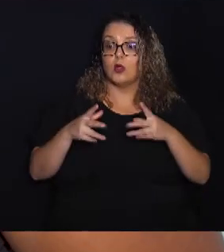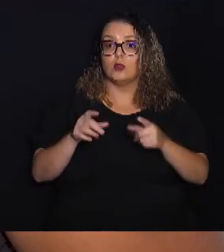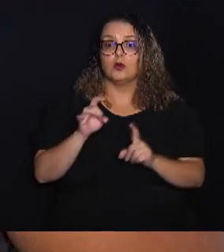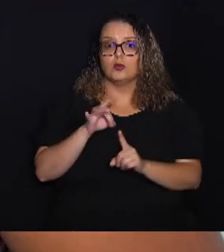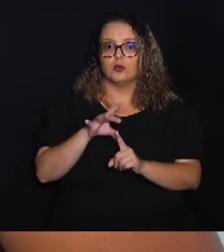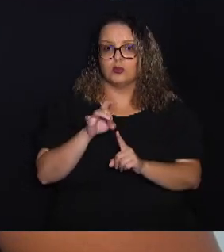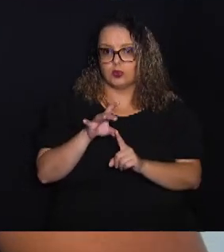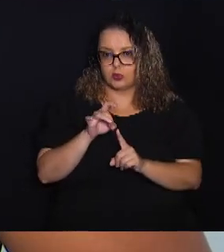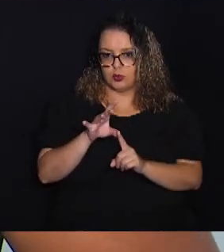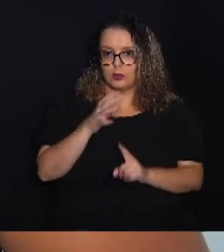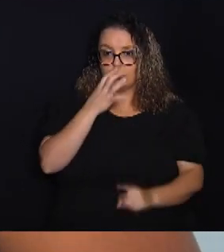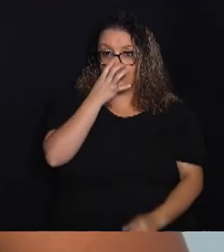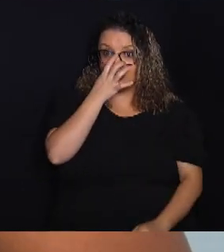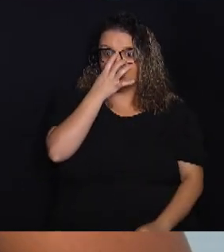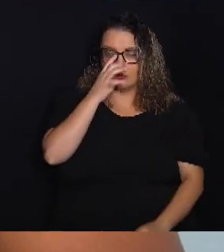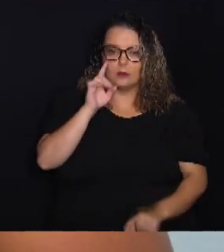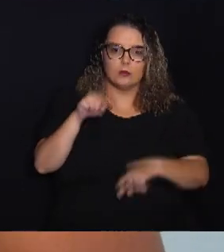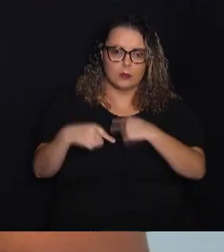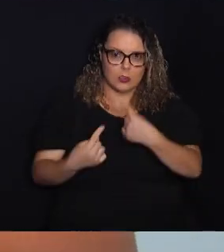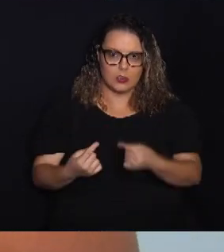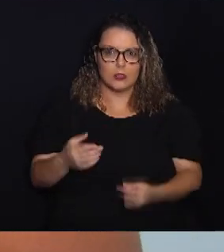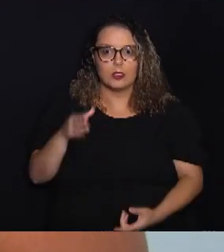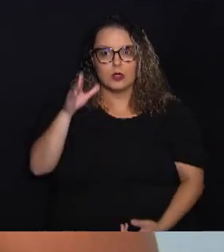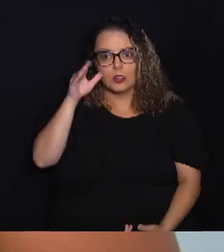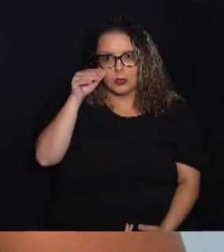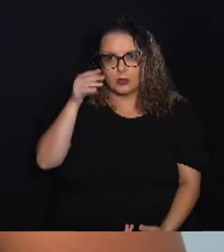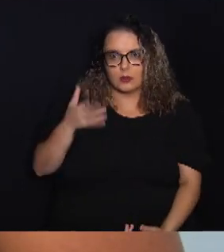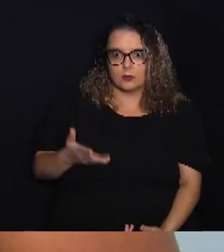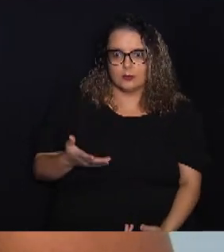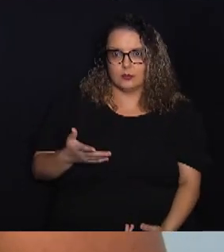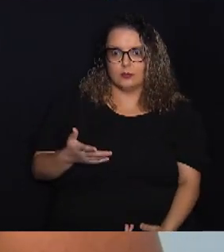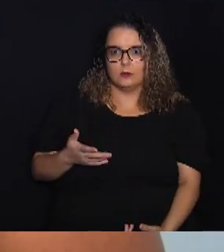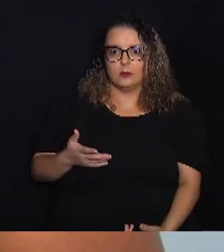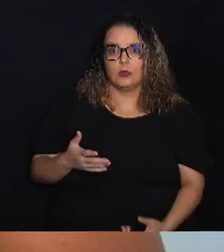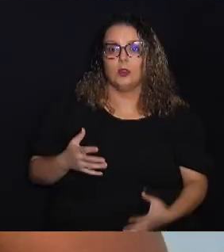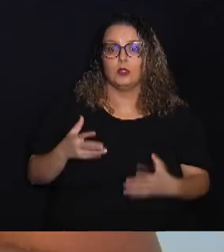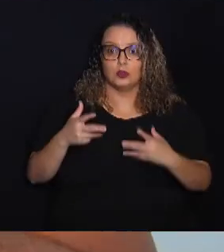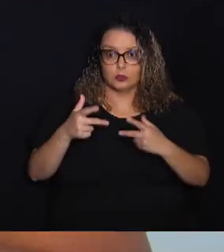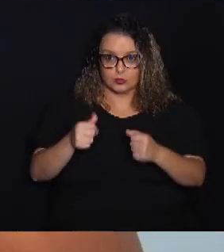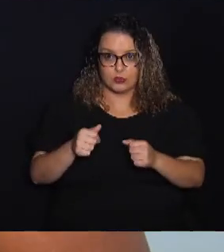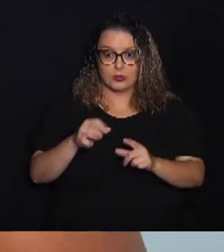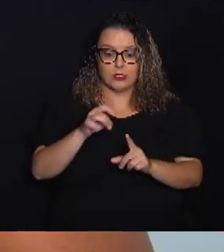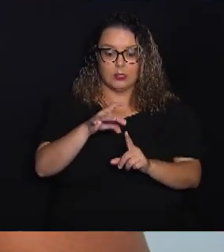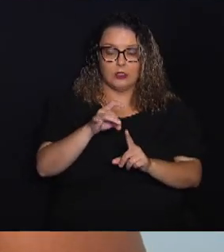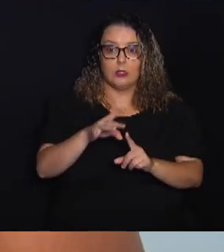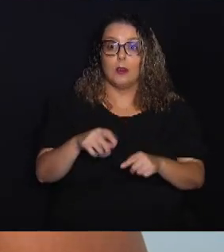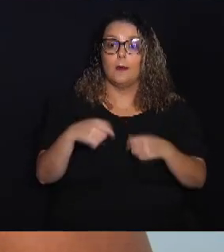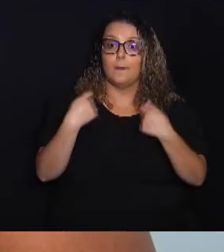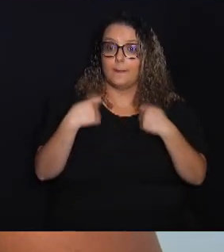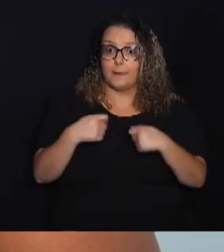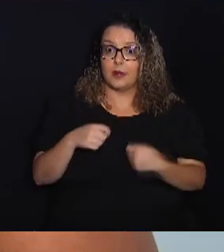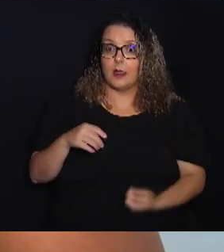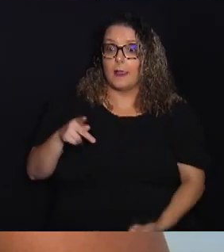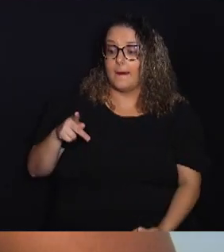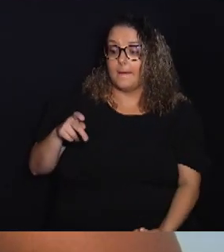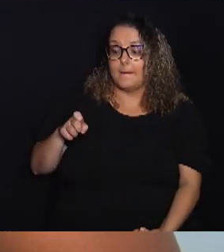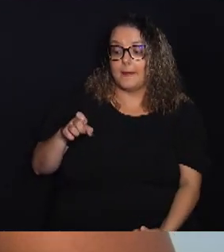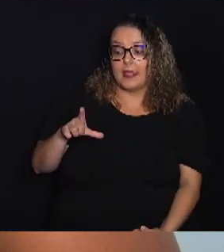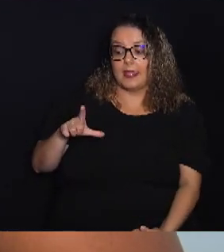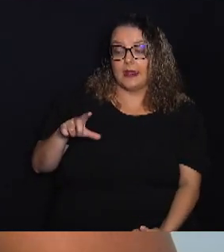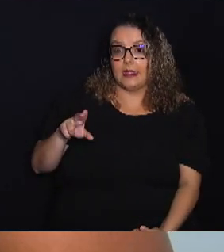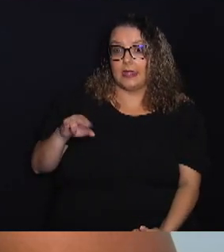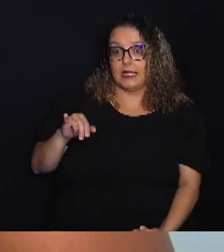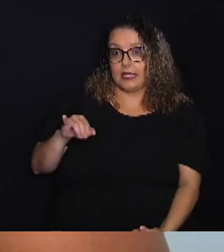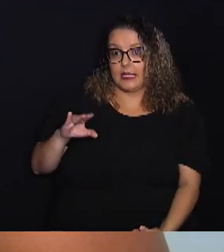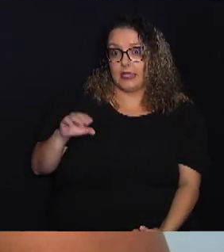mais modernas, totalmente de vidro. Outra curiosidade. Totalmente de vidro, elas têm que